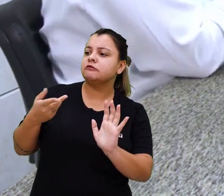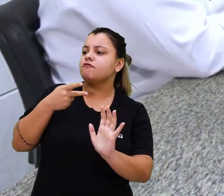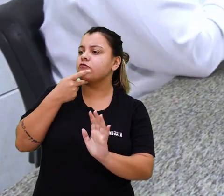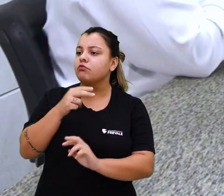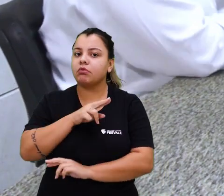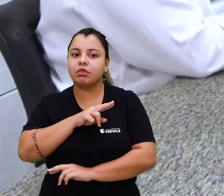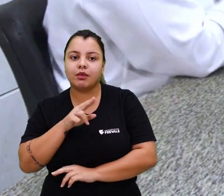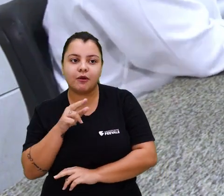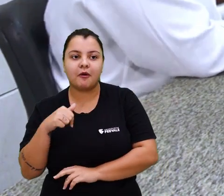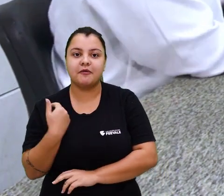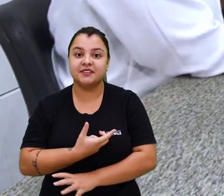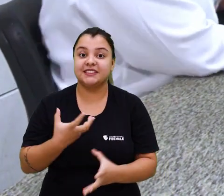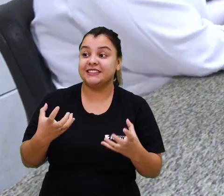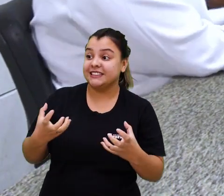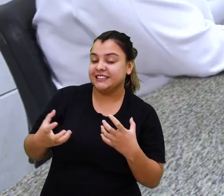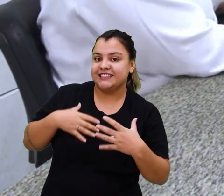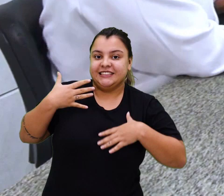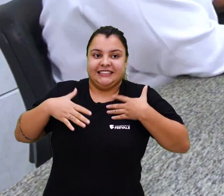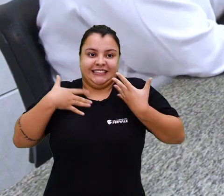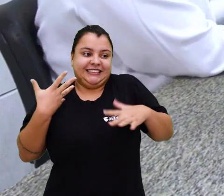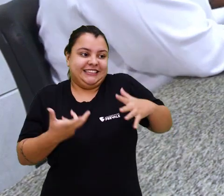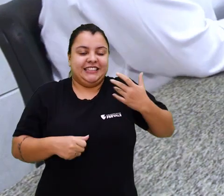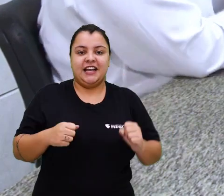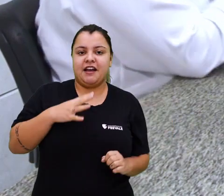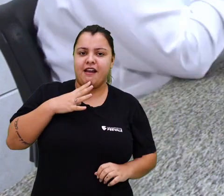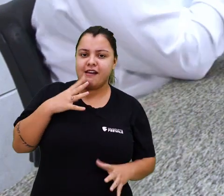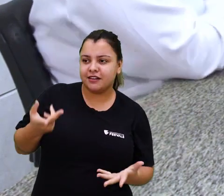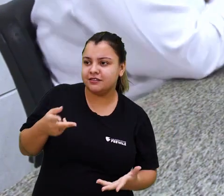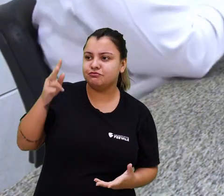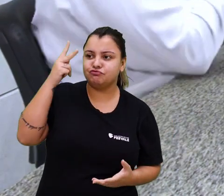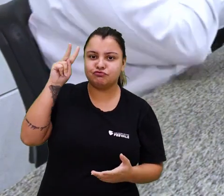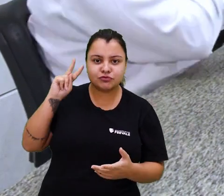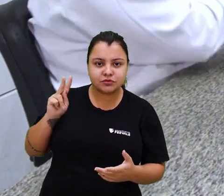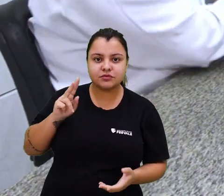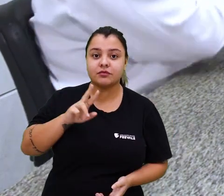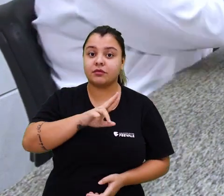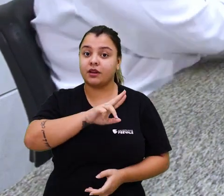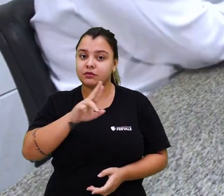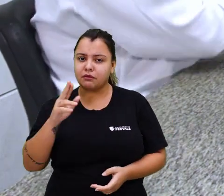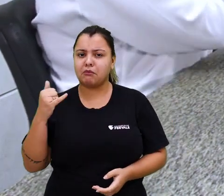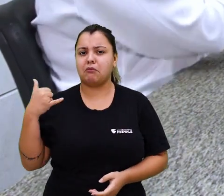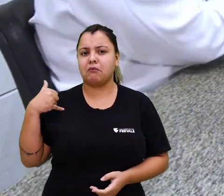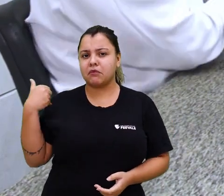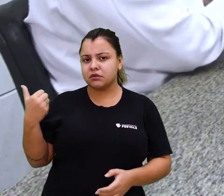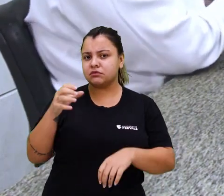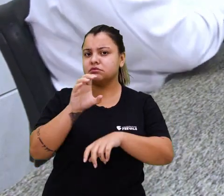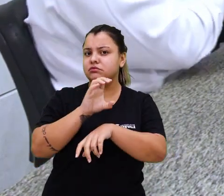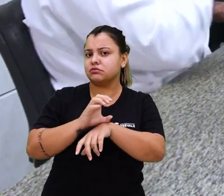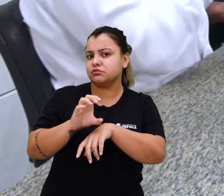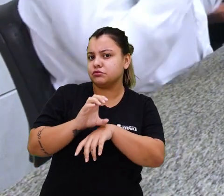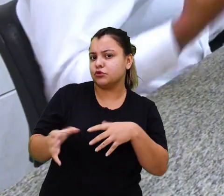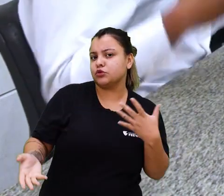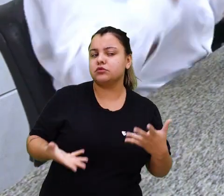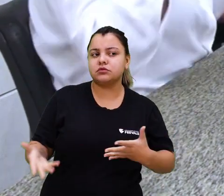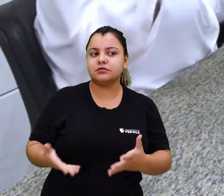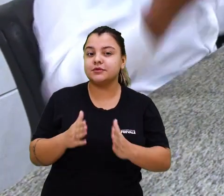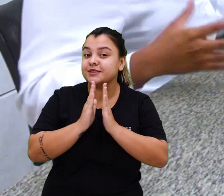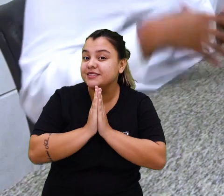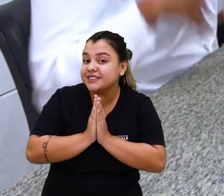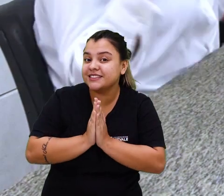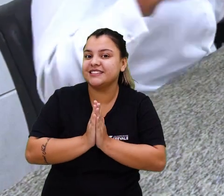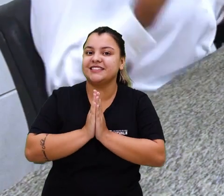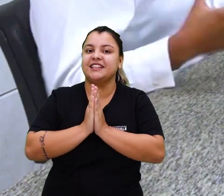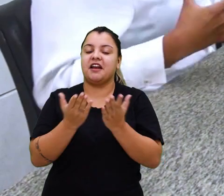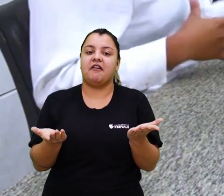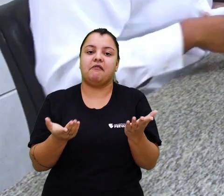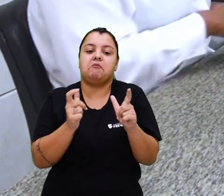empolgada para conhecer vocês e escutar a história enfim nome nome idade curso por favor da onde vieram